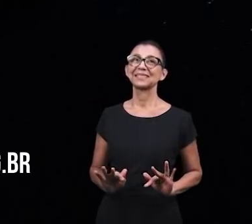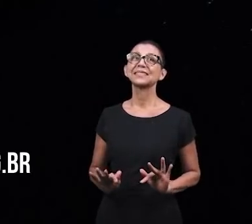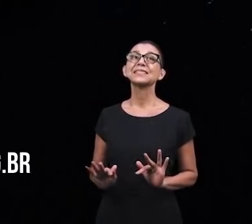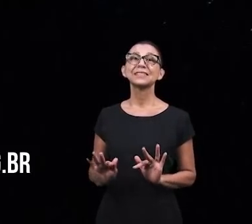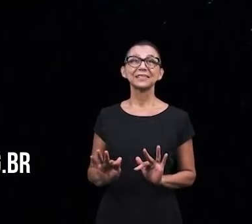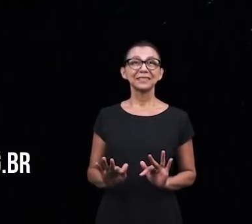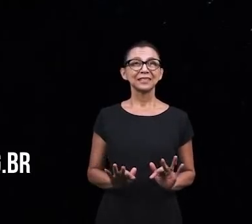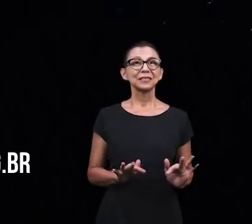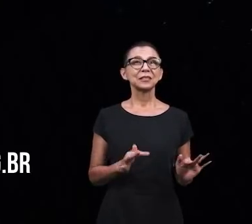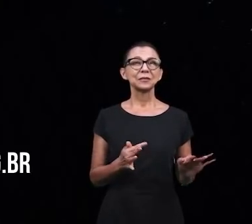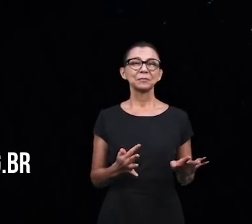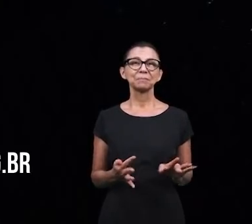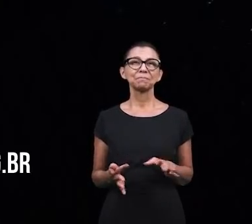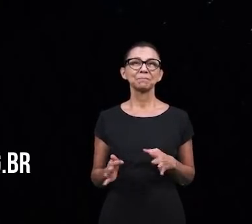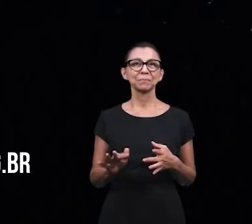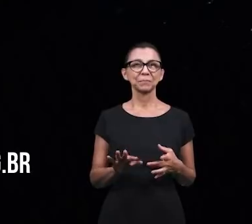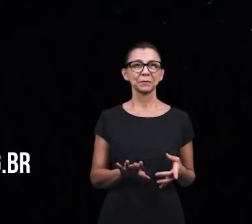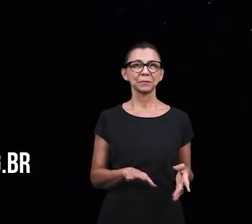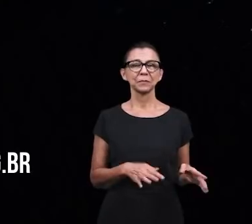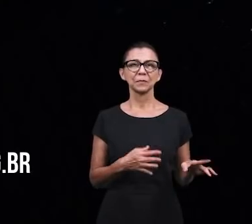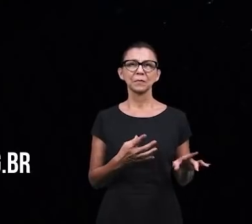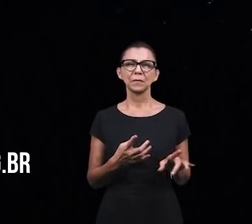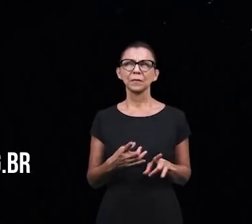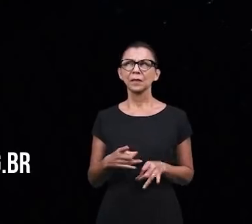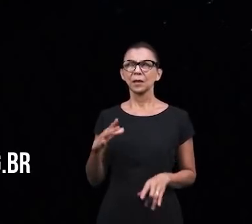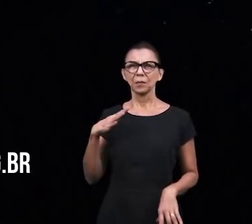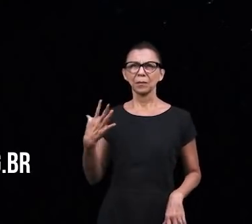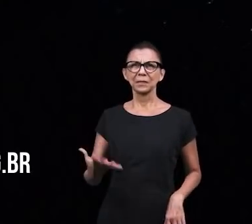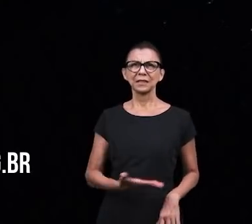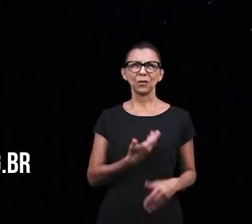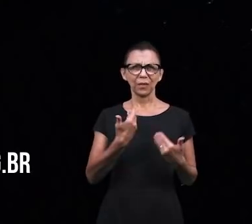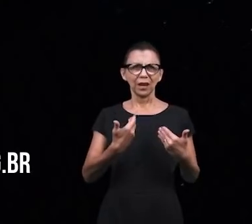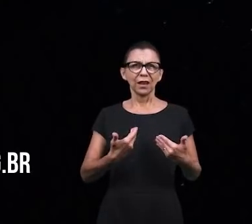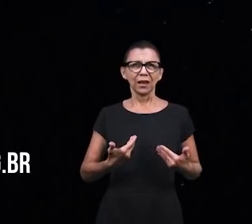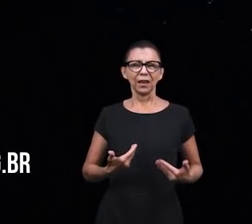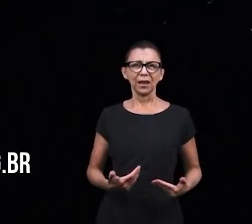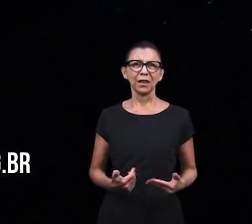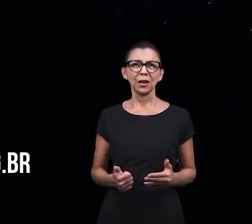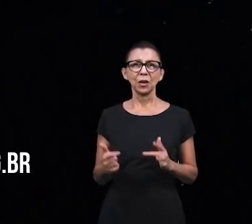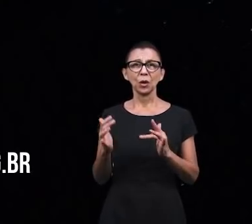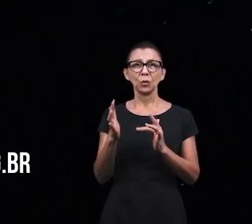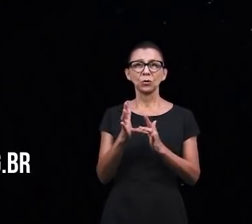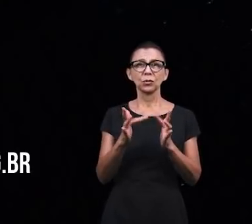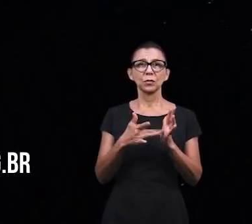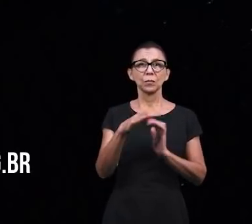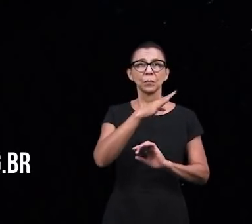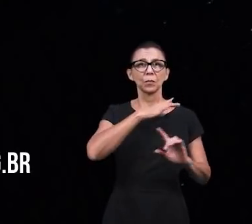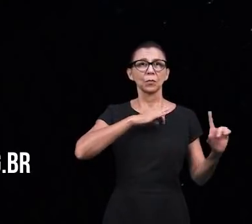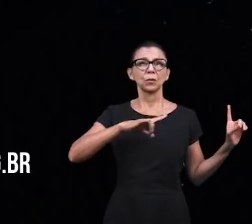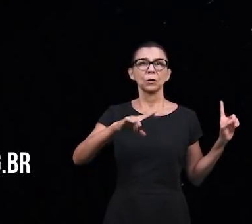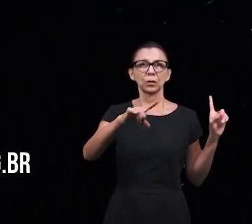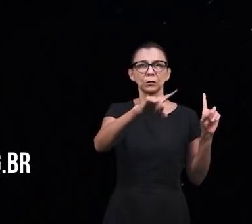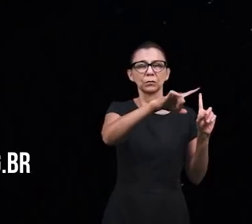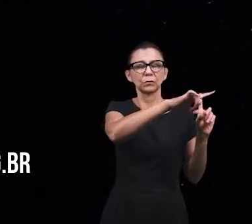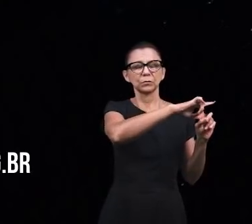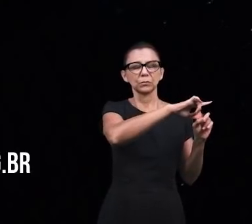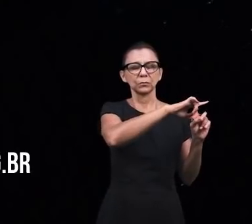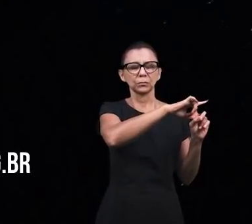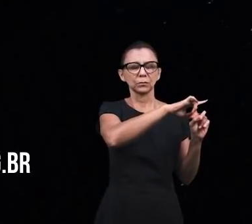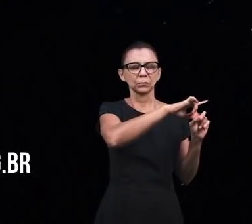feliz. Pra me encontrar, perdeu sua vida,